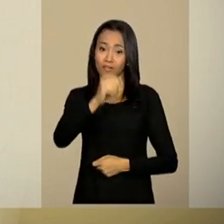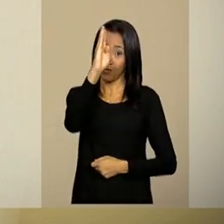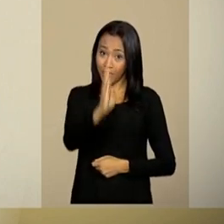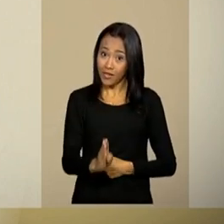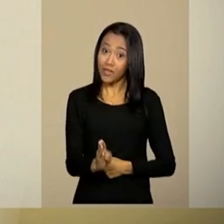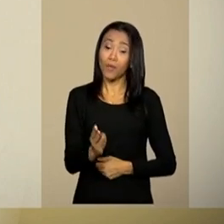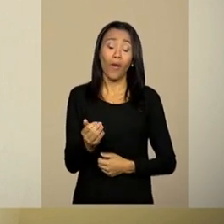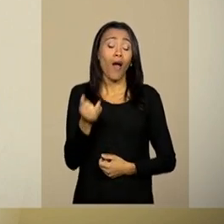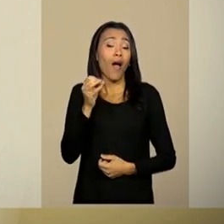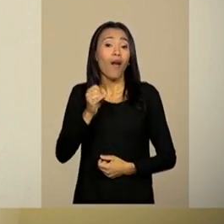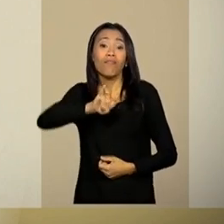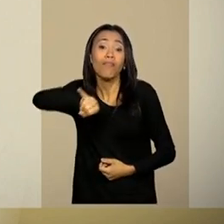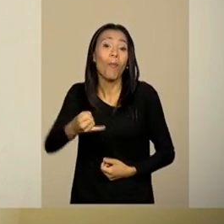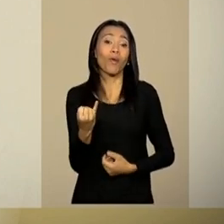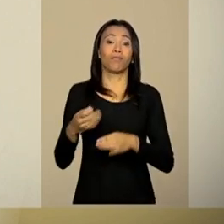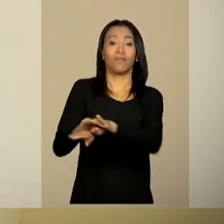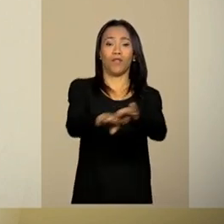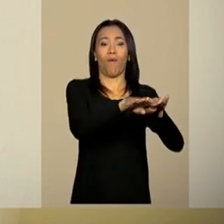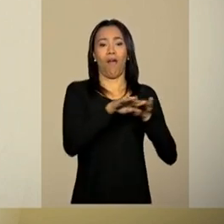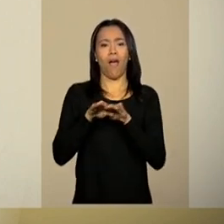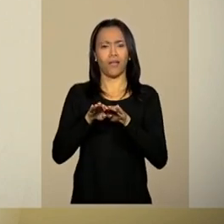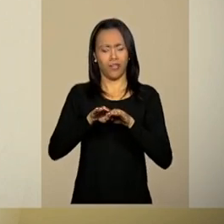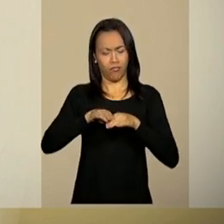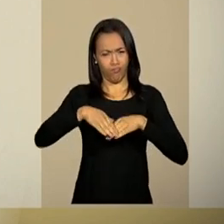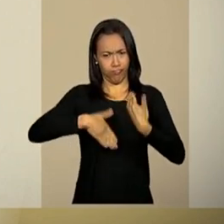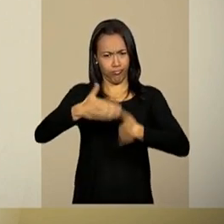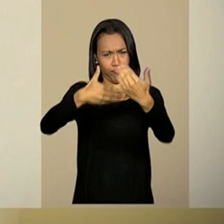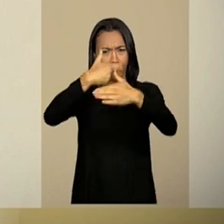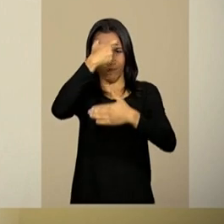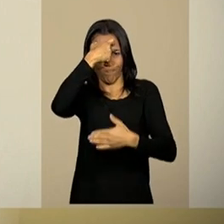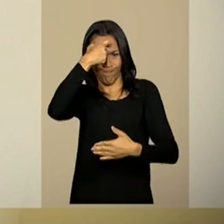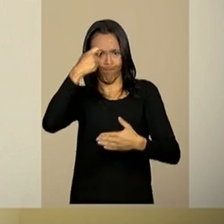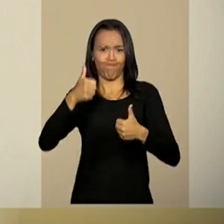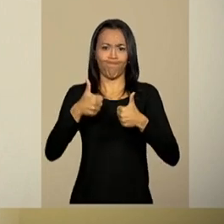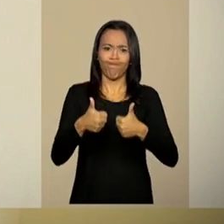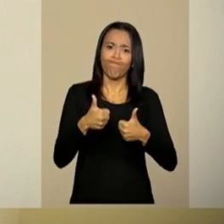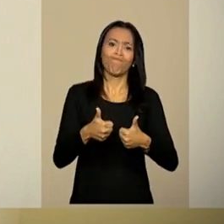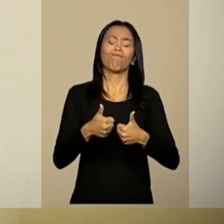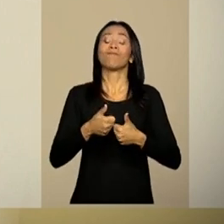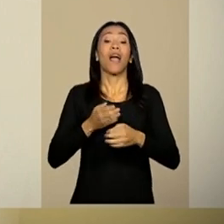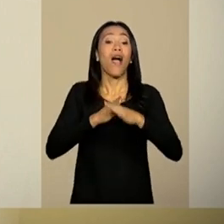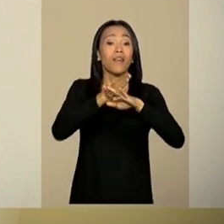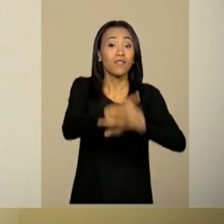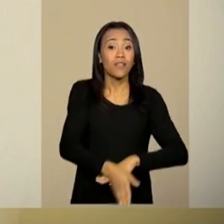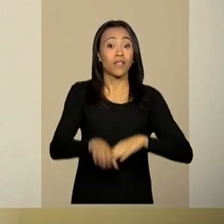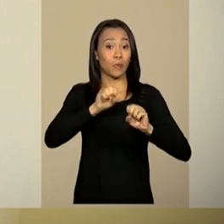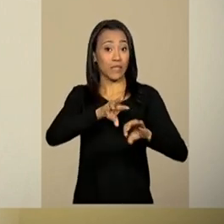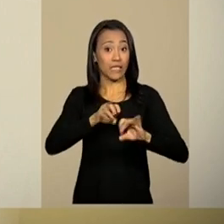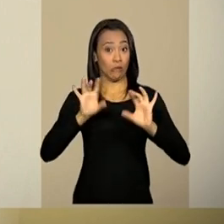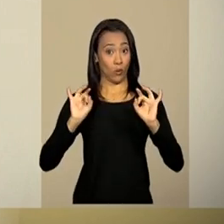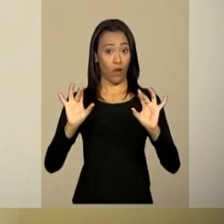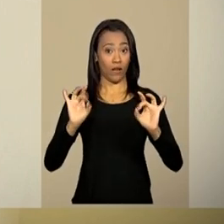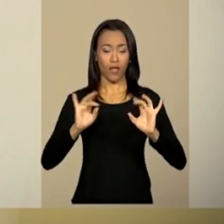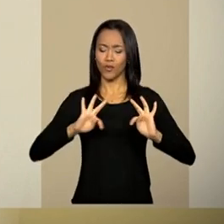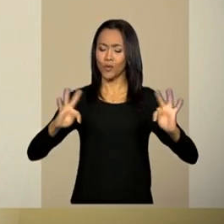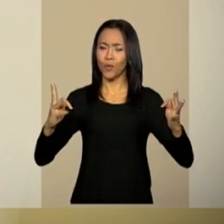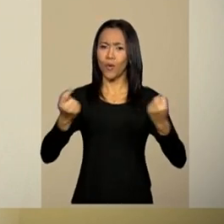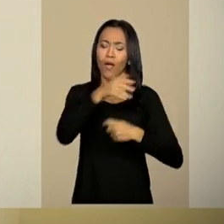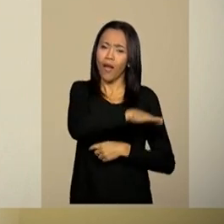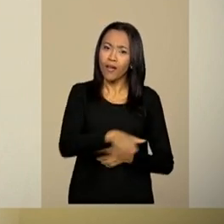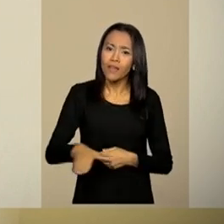mesmas oportunidades de se desenvolverem tendo acesso à educação de qualidade toda criança em